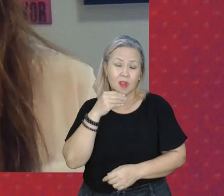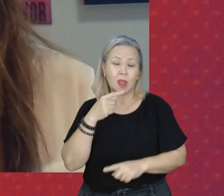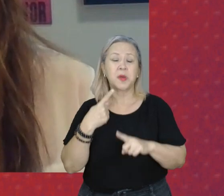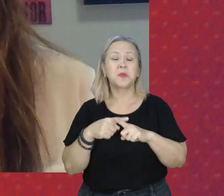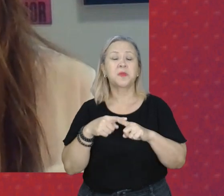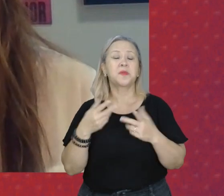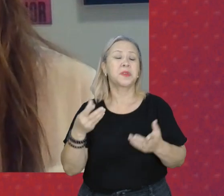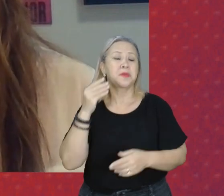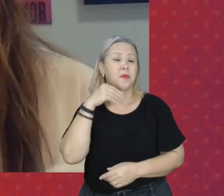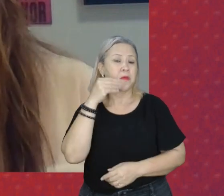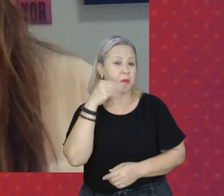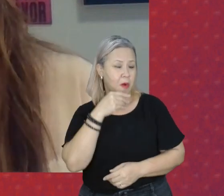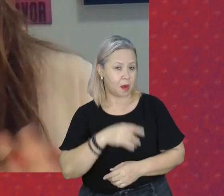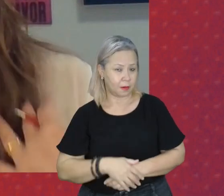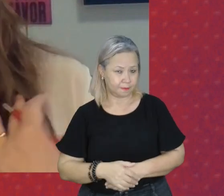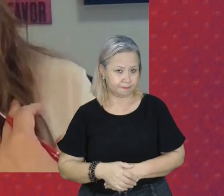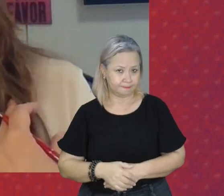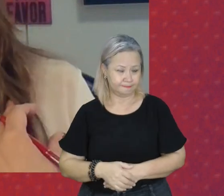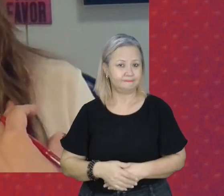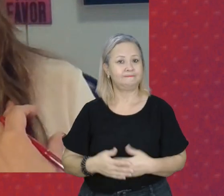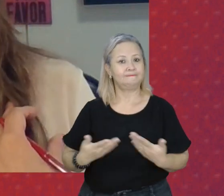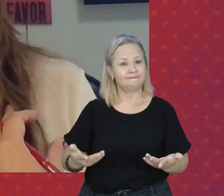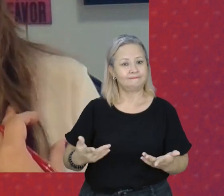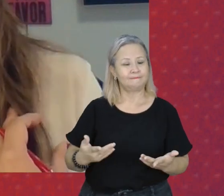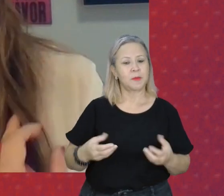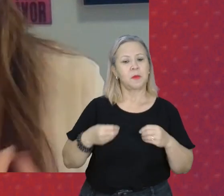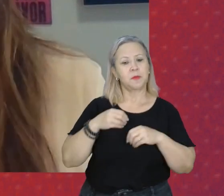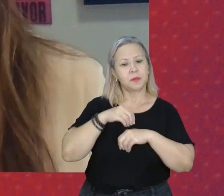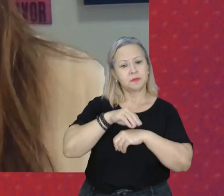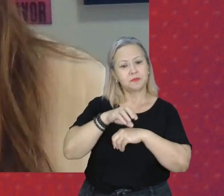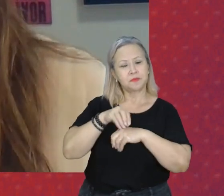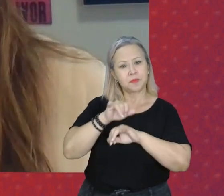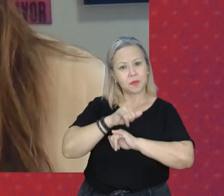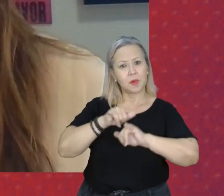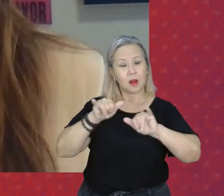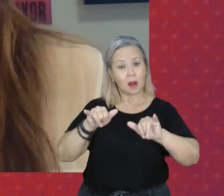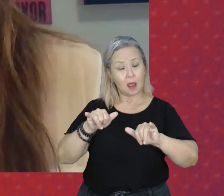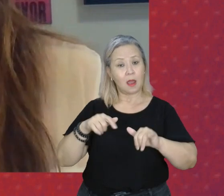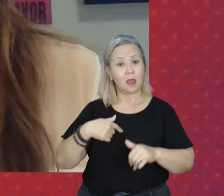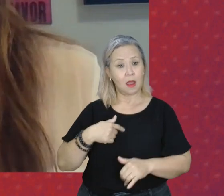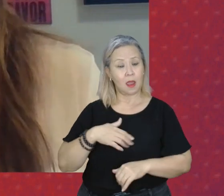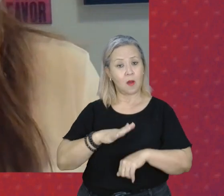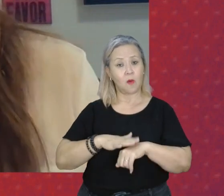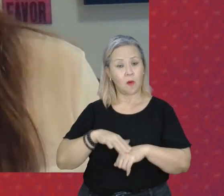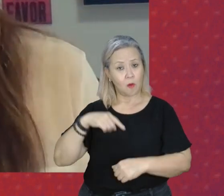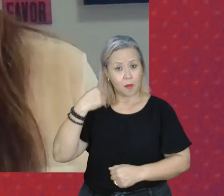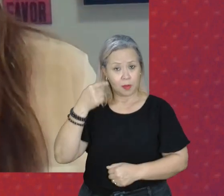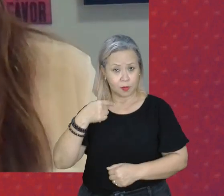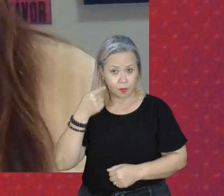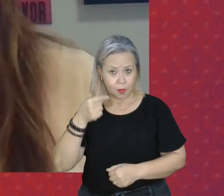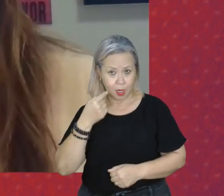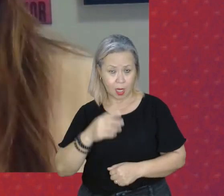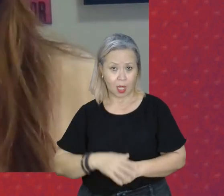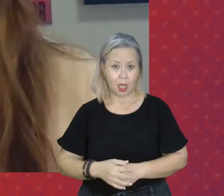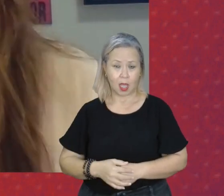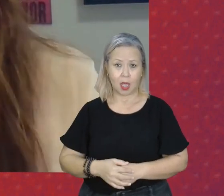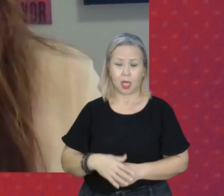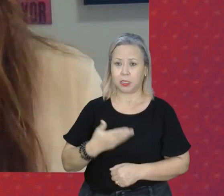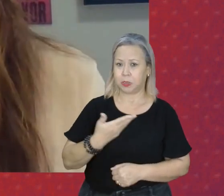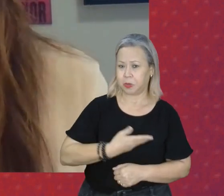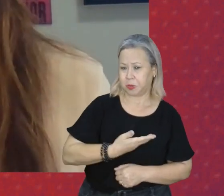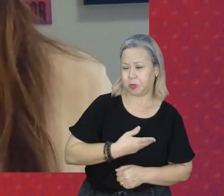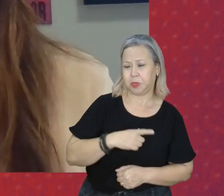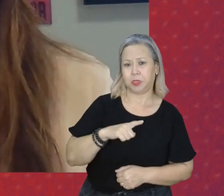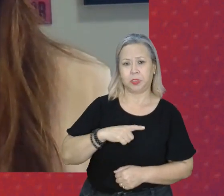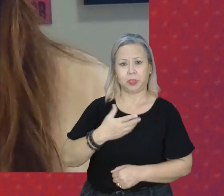insuficientes, gente? E aí eu vou aqui dividir um pouco da minha experiência como advogada, né? Eu tive clientes, tive amigas, tive